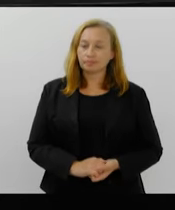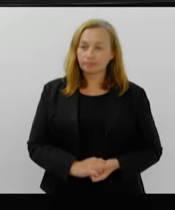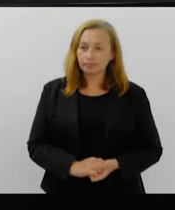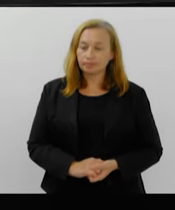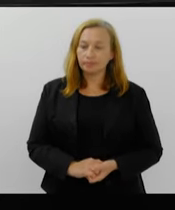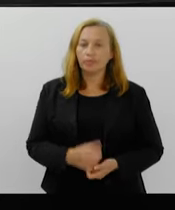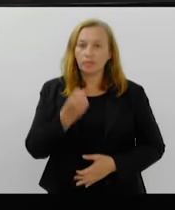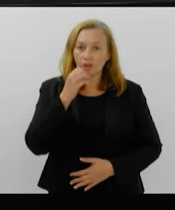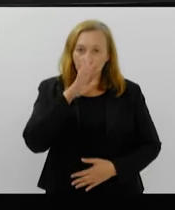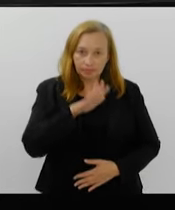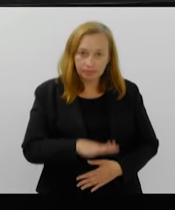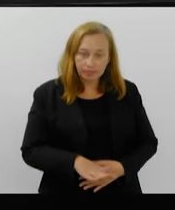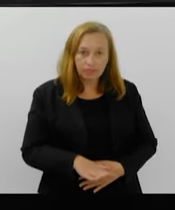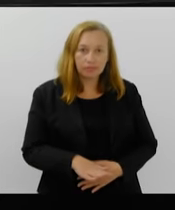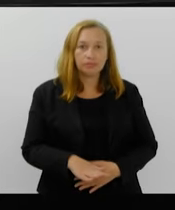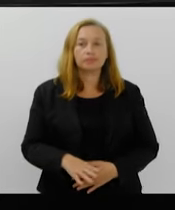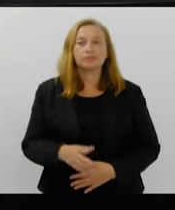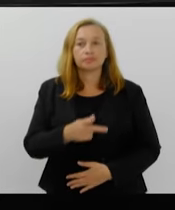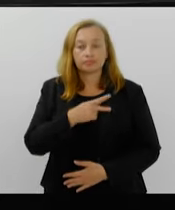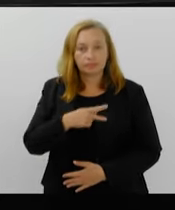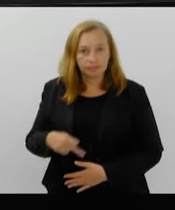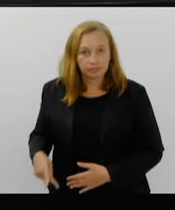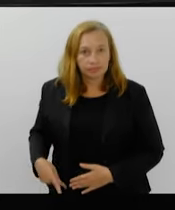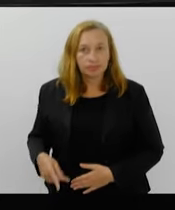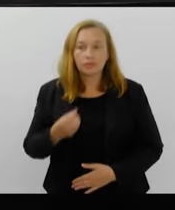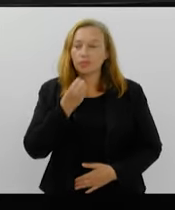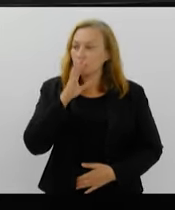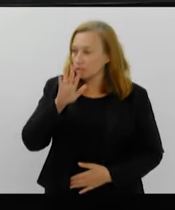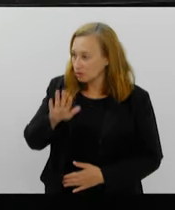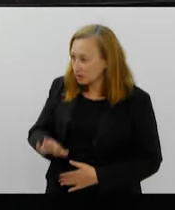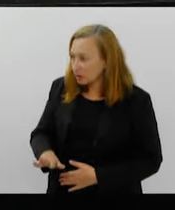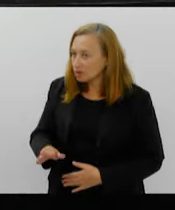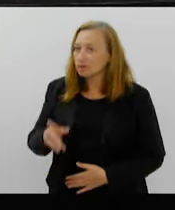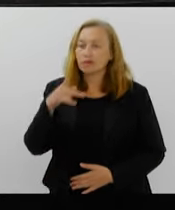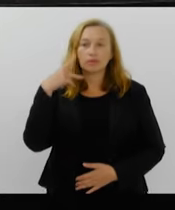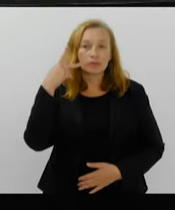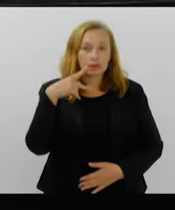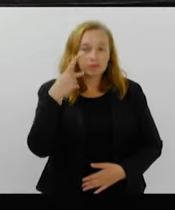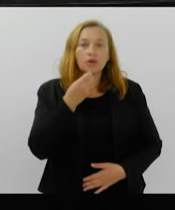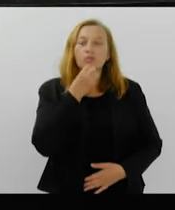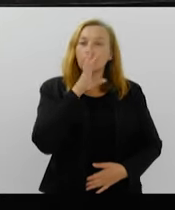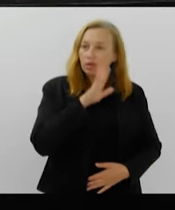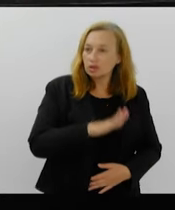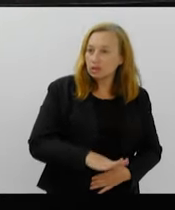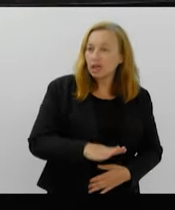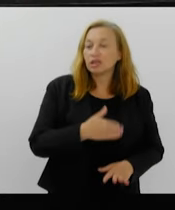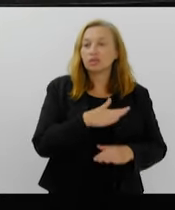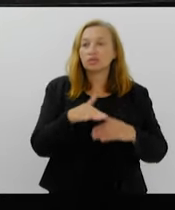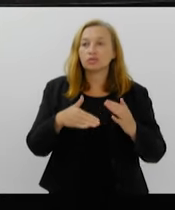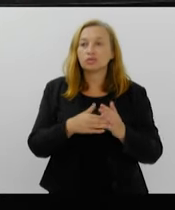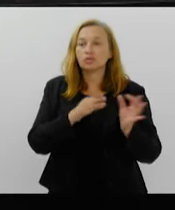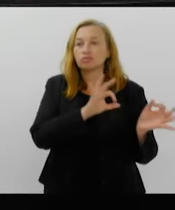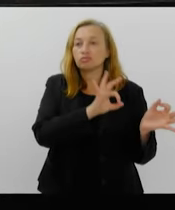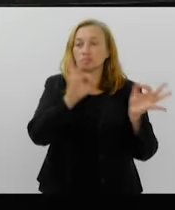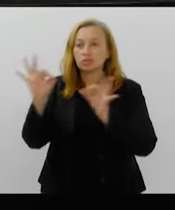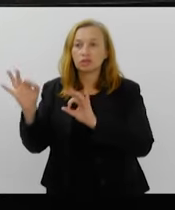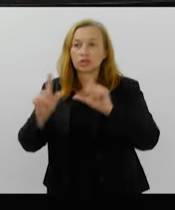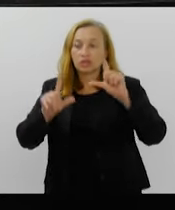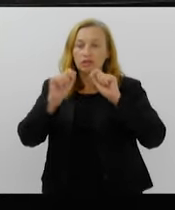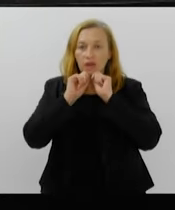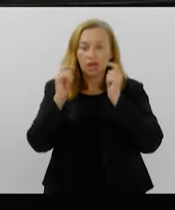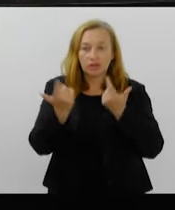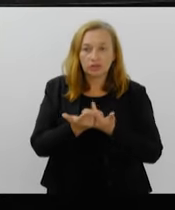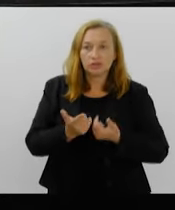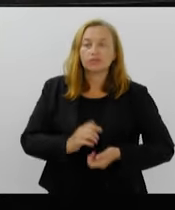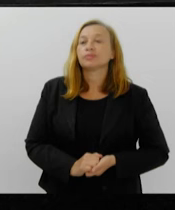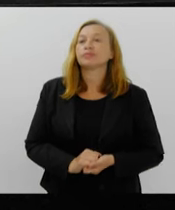Boa tarde nov Presidente Boa tarde a todos os parlamentares Boa tarde a todos aqueles que nos assistem L